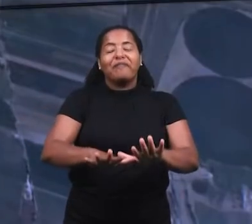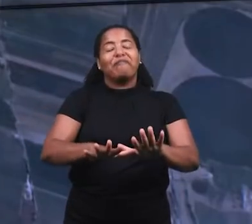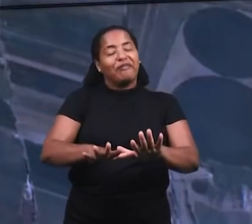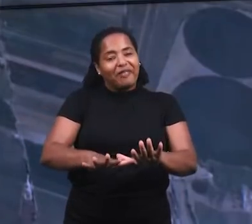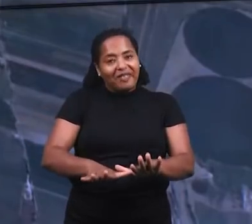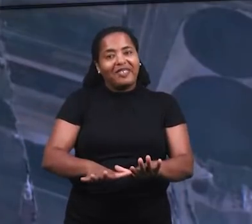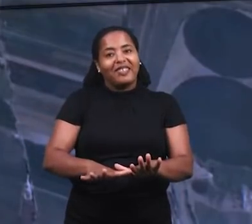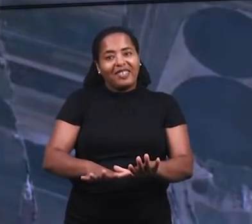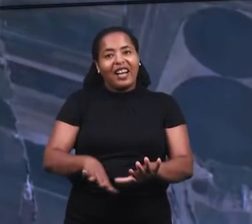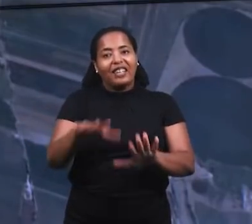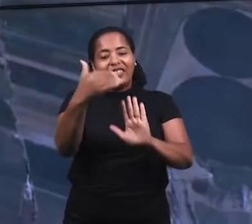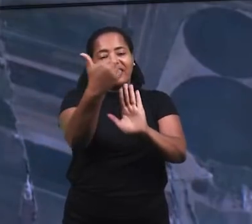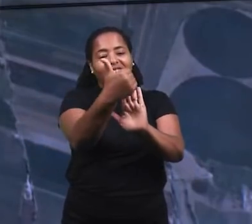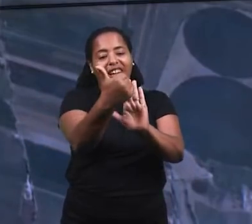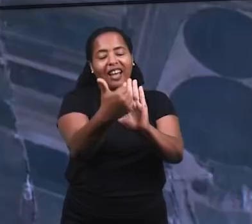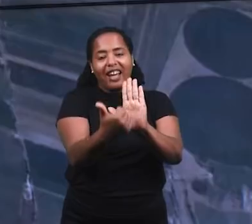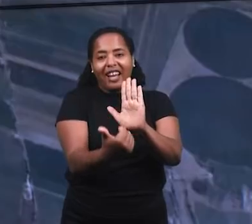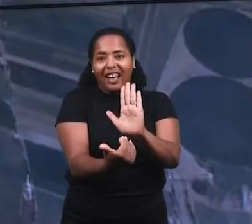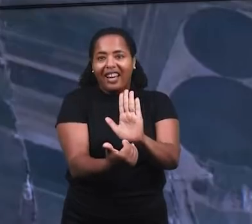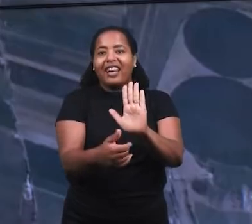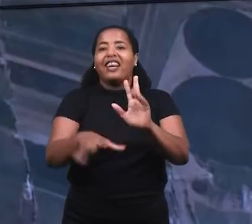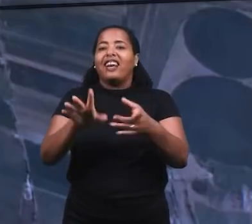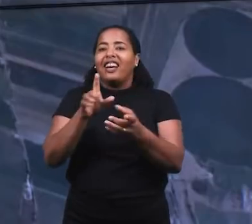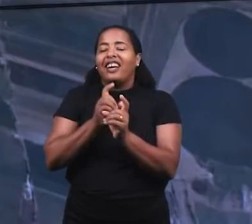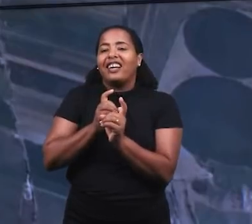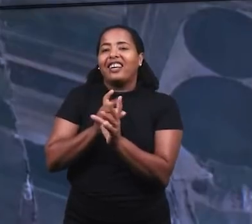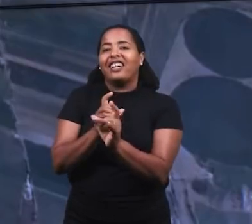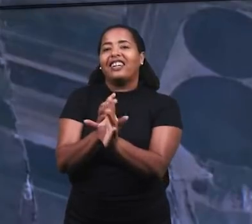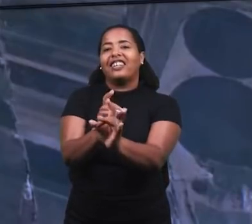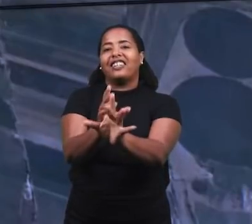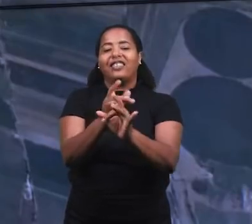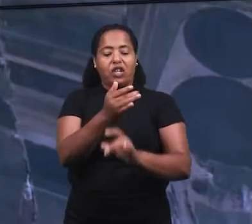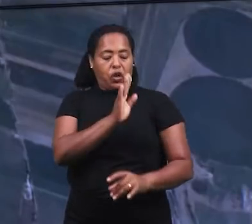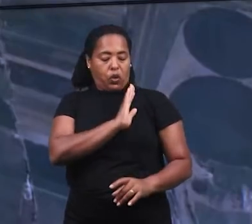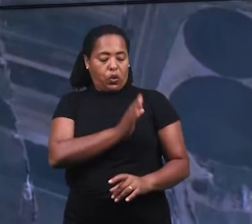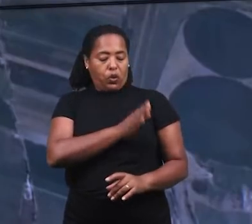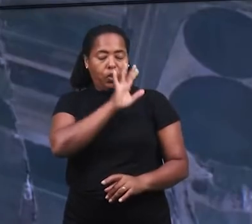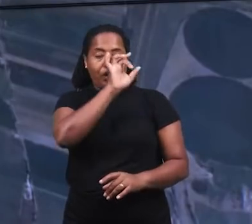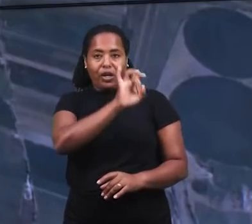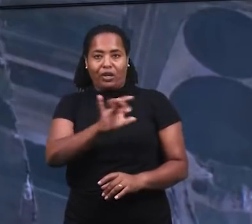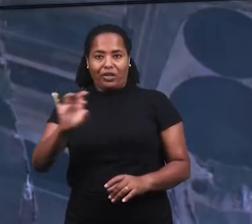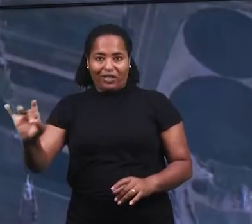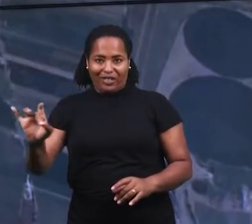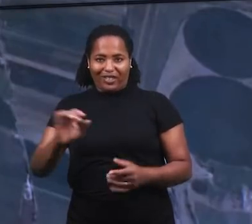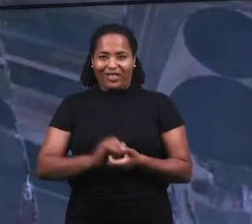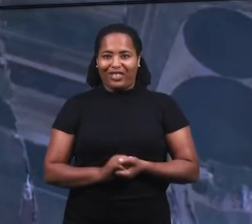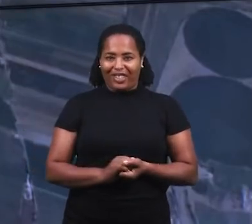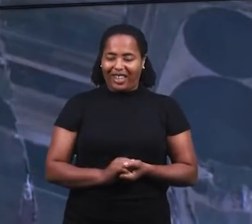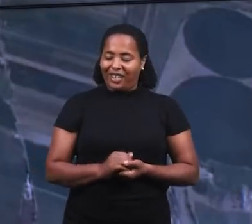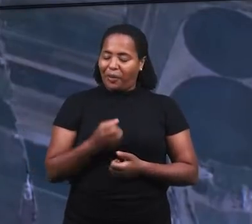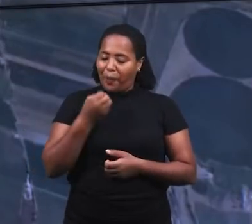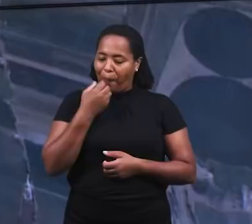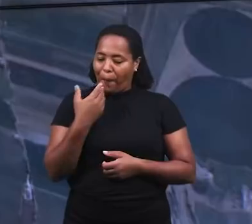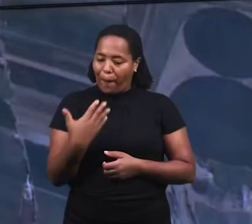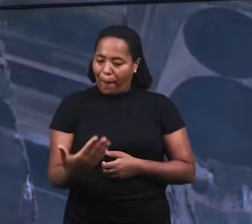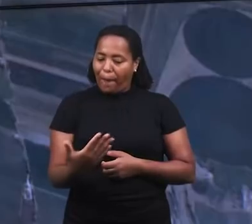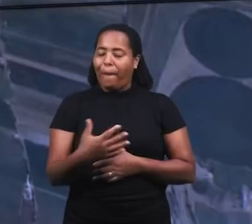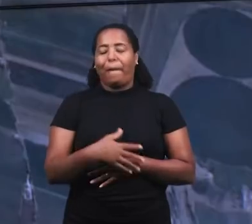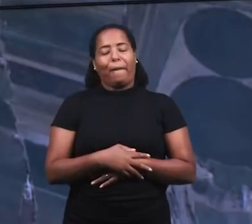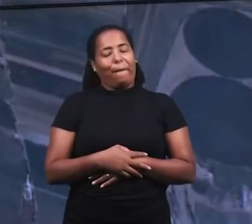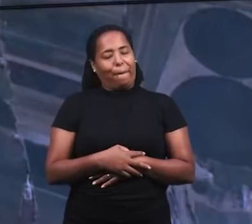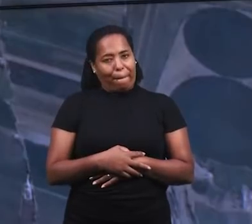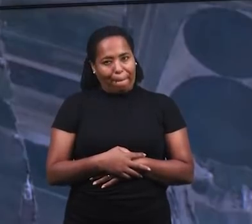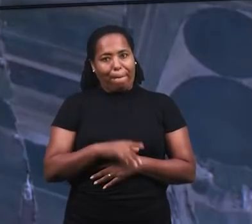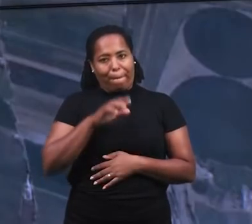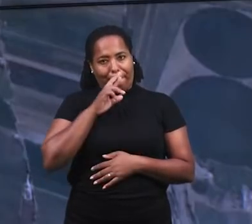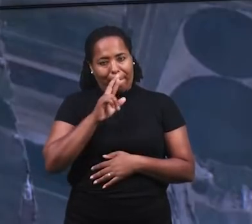isto dado uma bênção à igreja de estabelecimento ali da doutrina nos corações dos